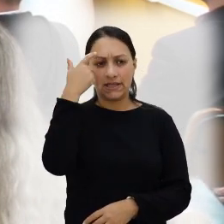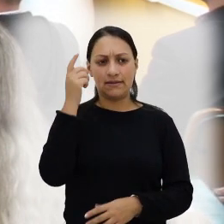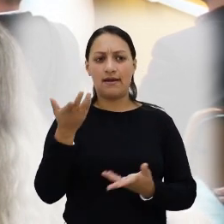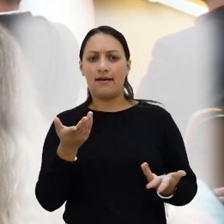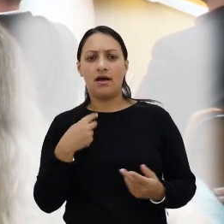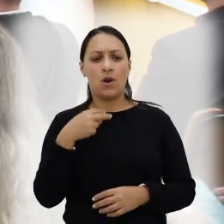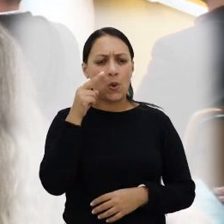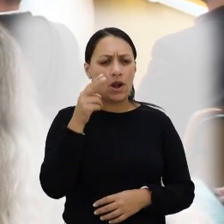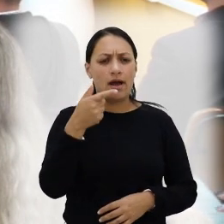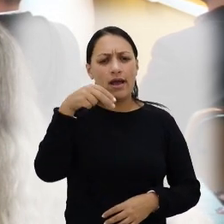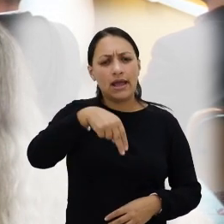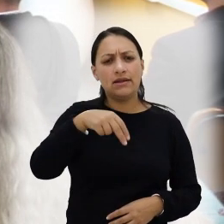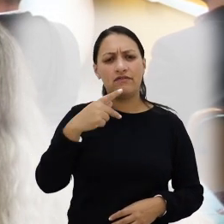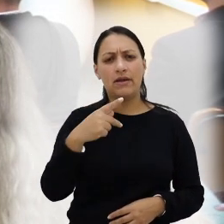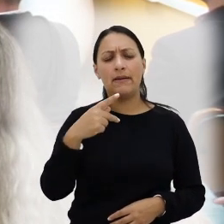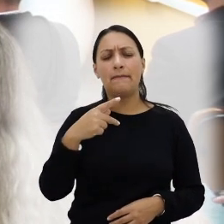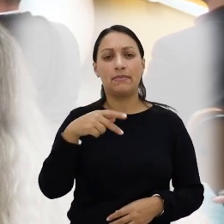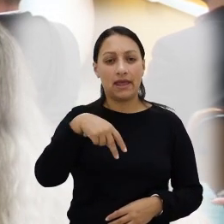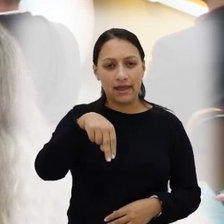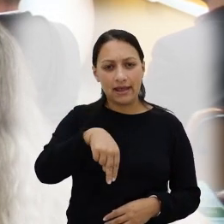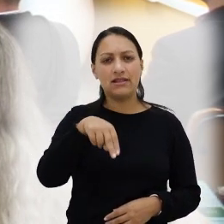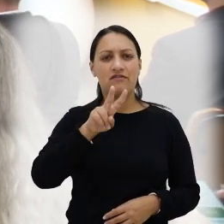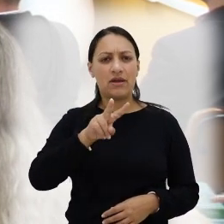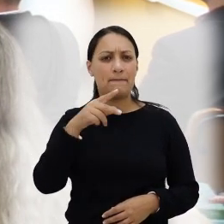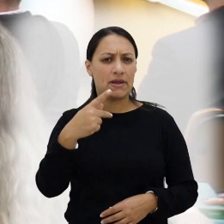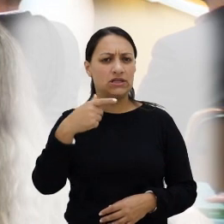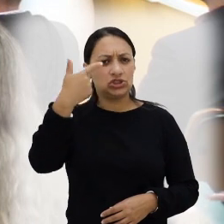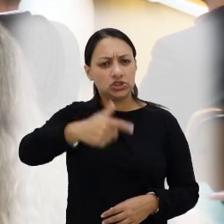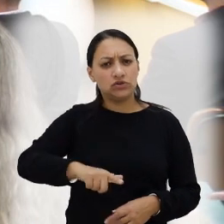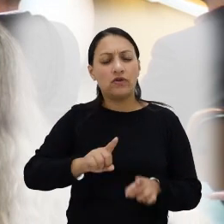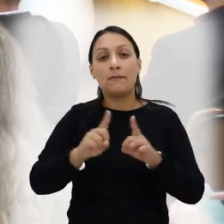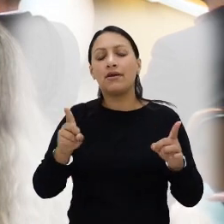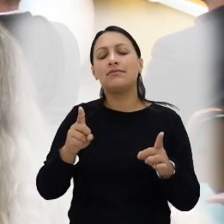olhar MVP, já passei faz tanto tempo. Mas pode ser que uma startup